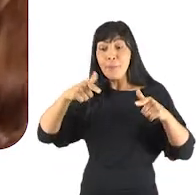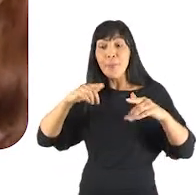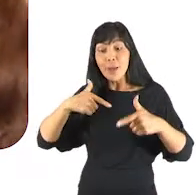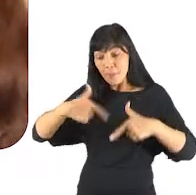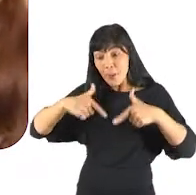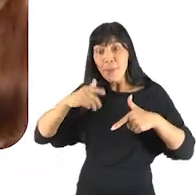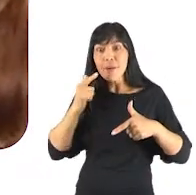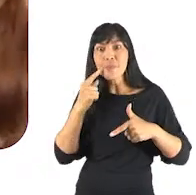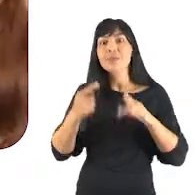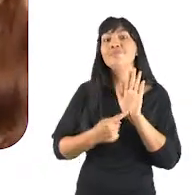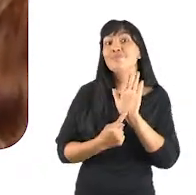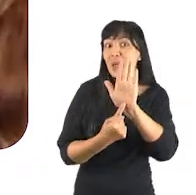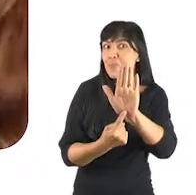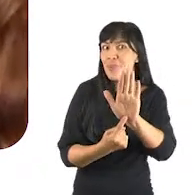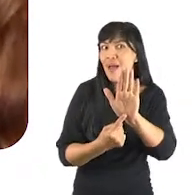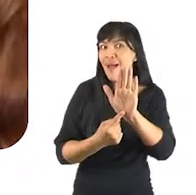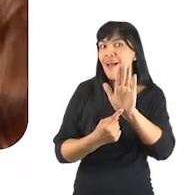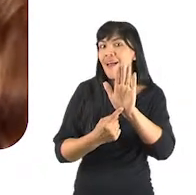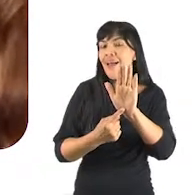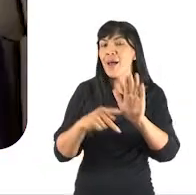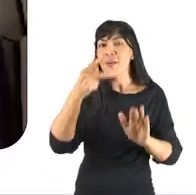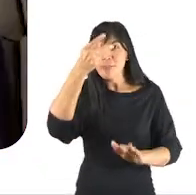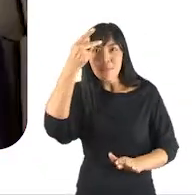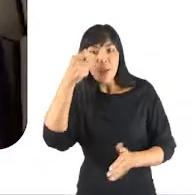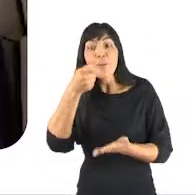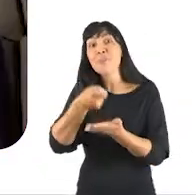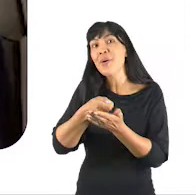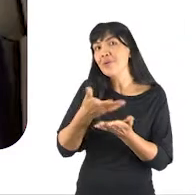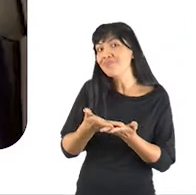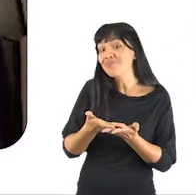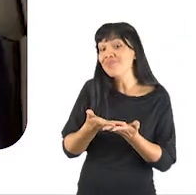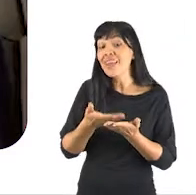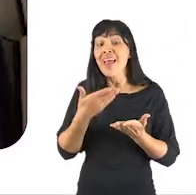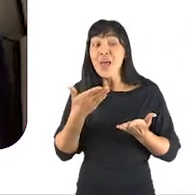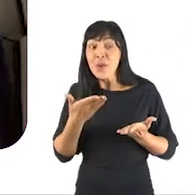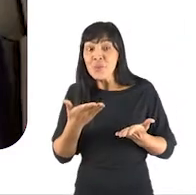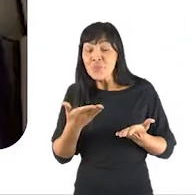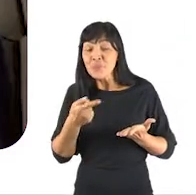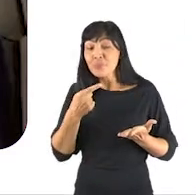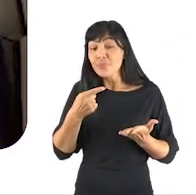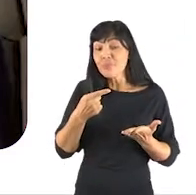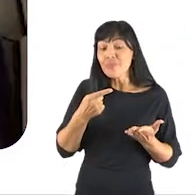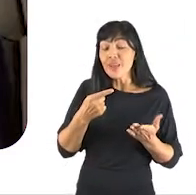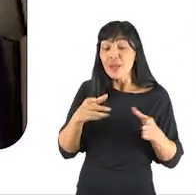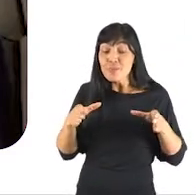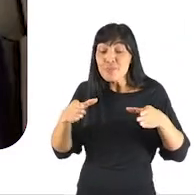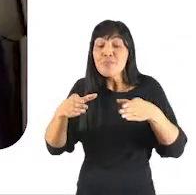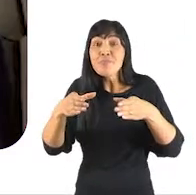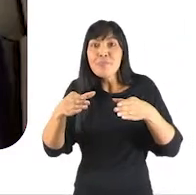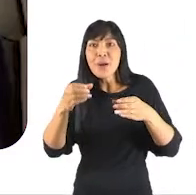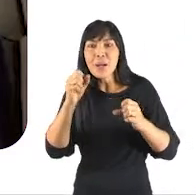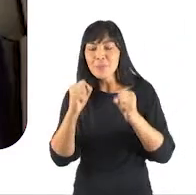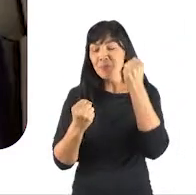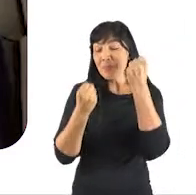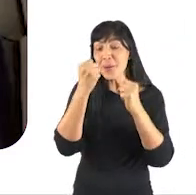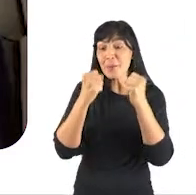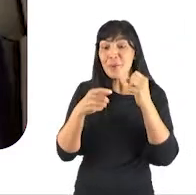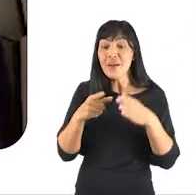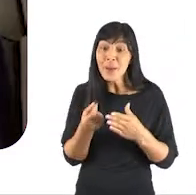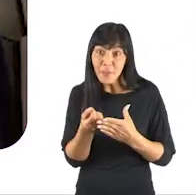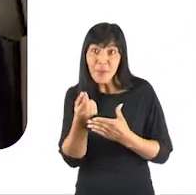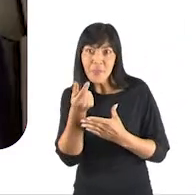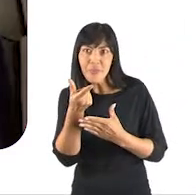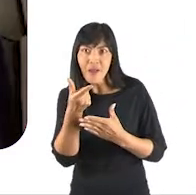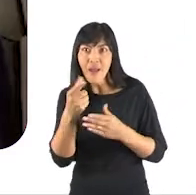mercado, novas oportunidades junto aos clientes. O que é engraçado é que para o setor industrial e para o setor